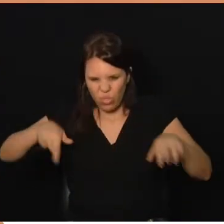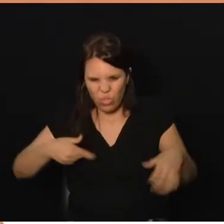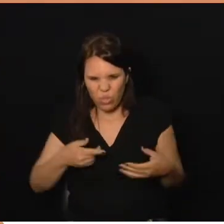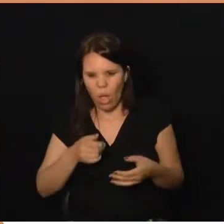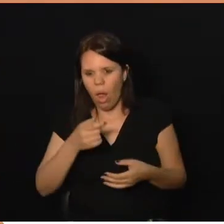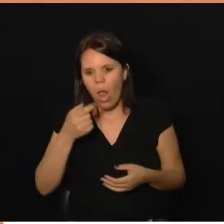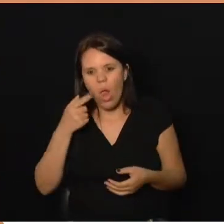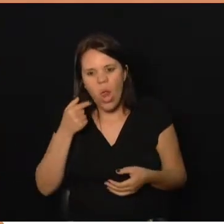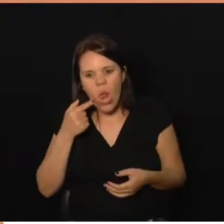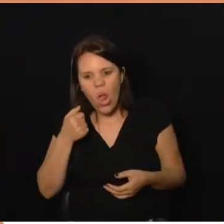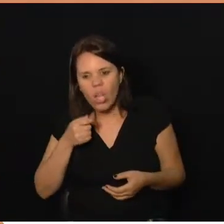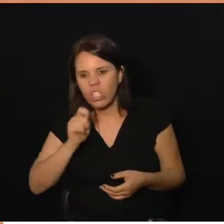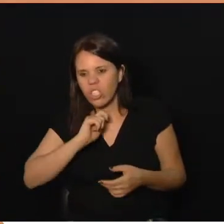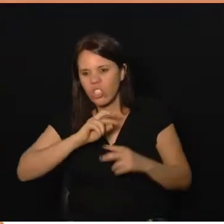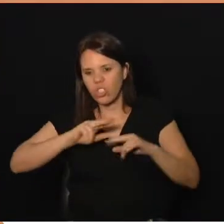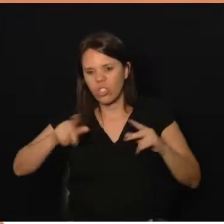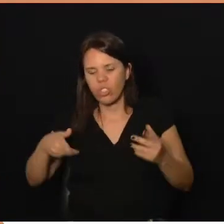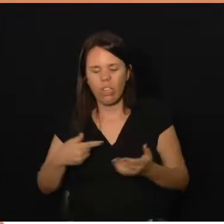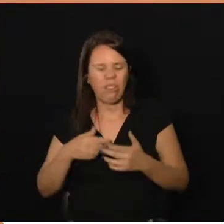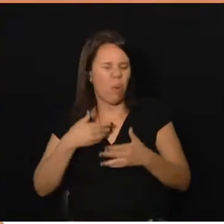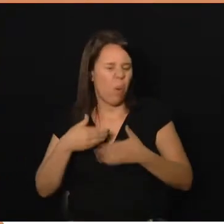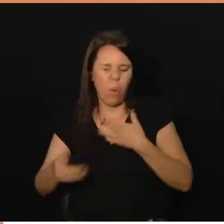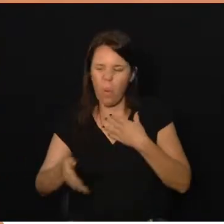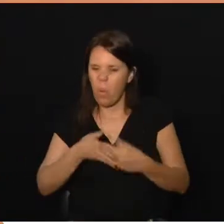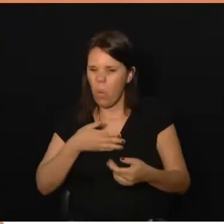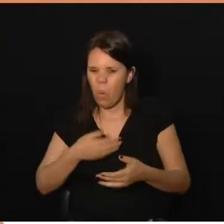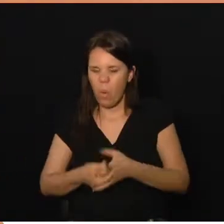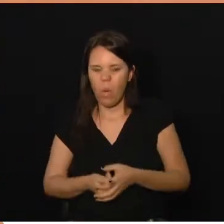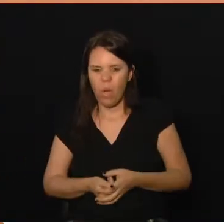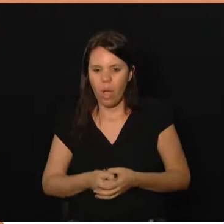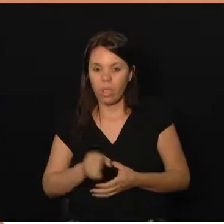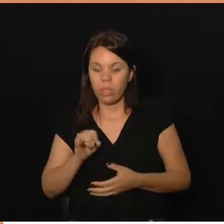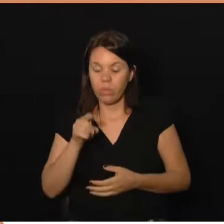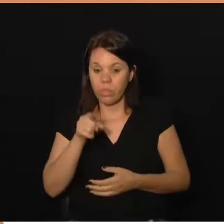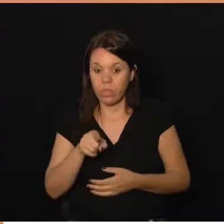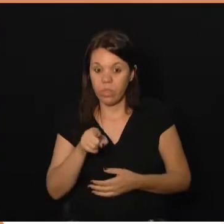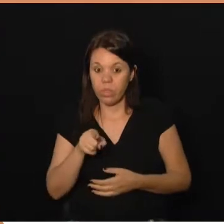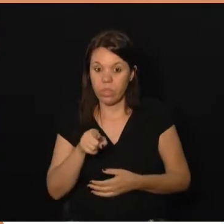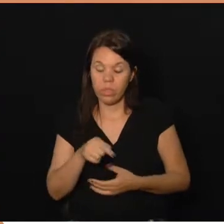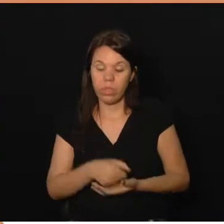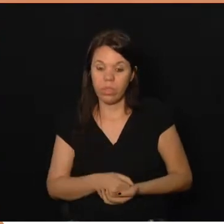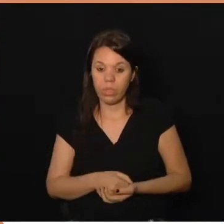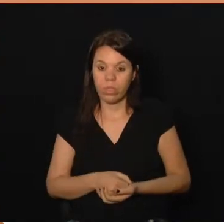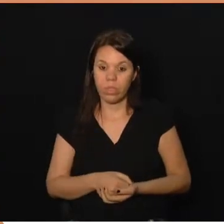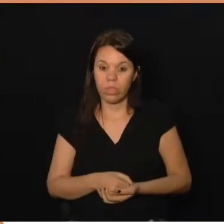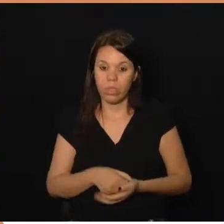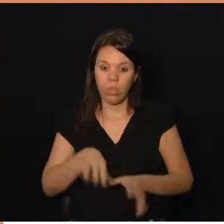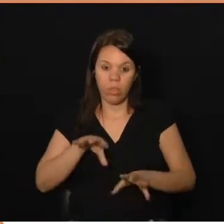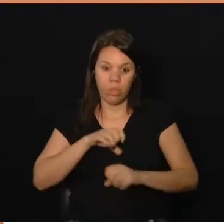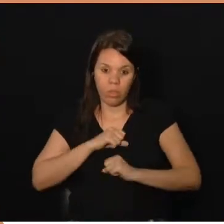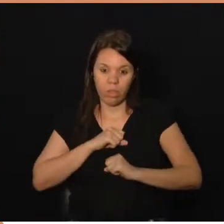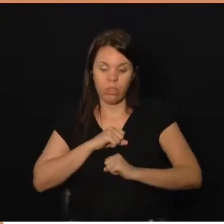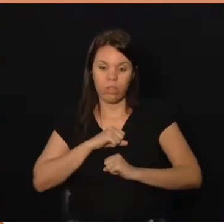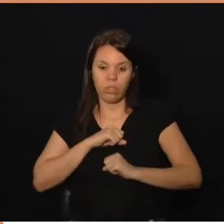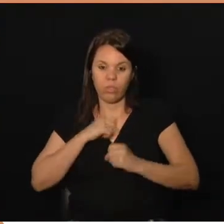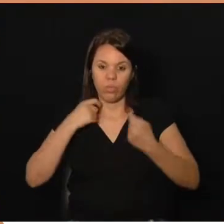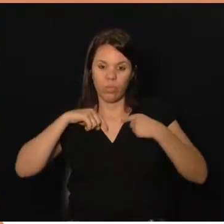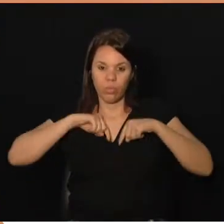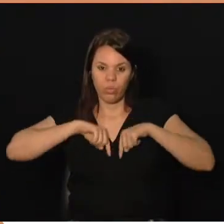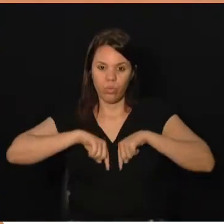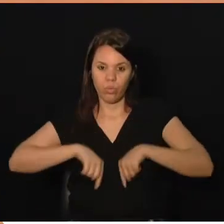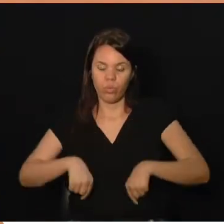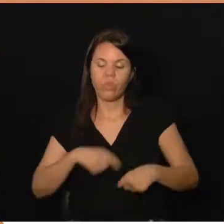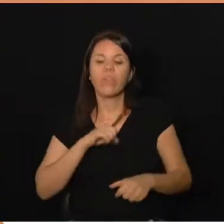seja o que for, a droga que for, quando você introduz a droga no organismo, você vai